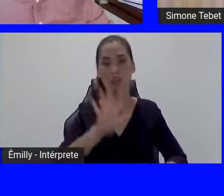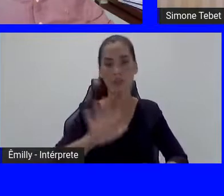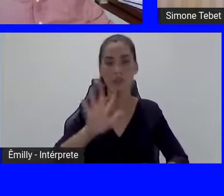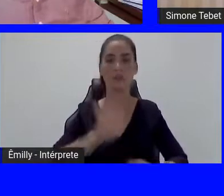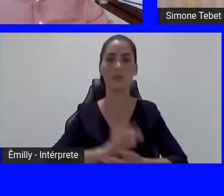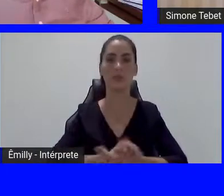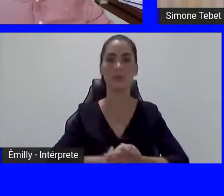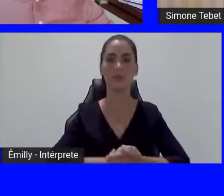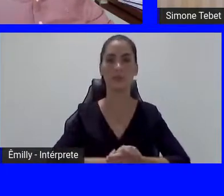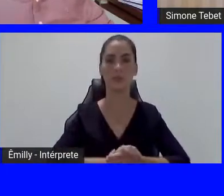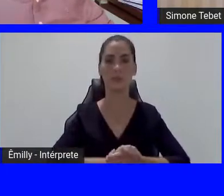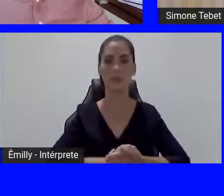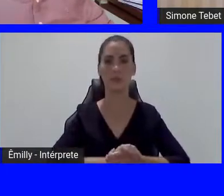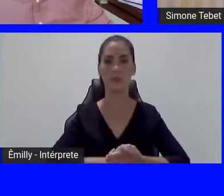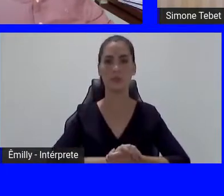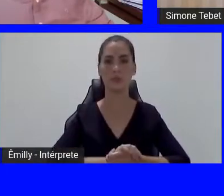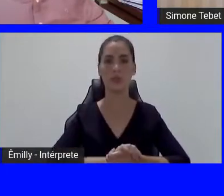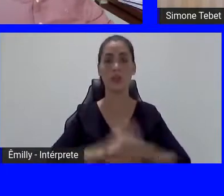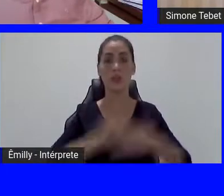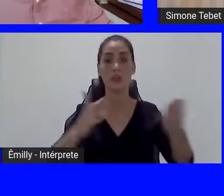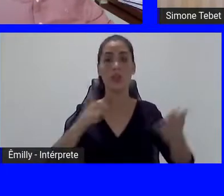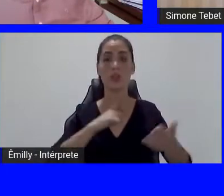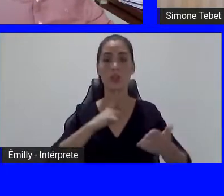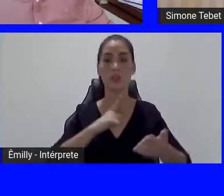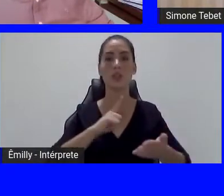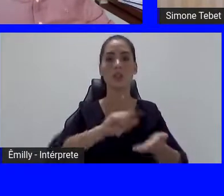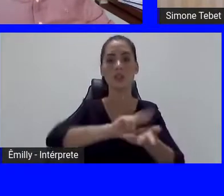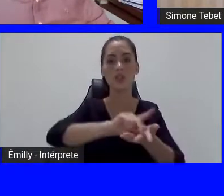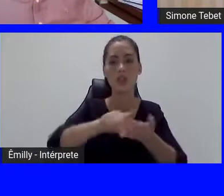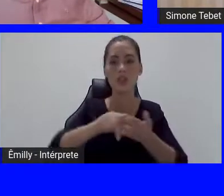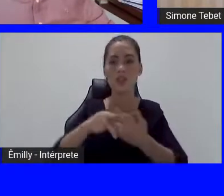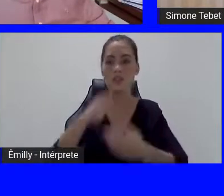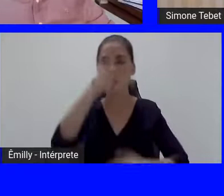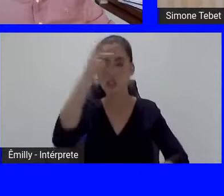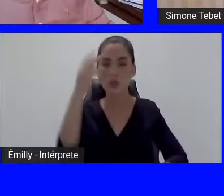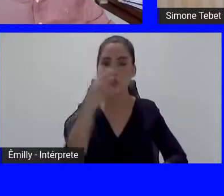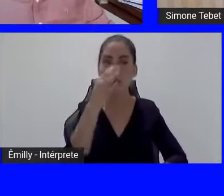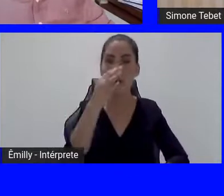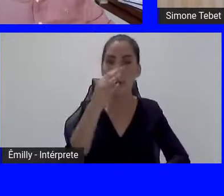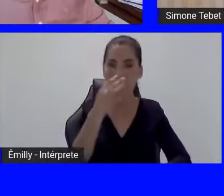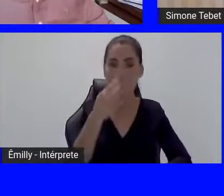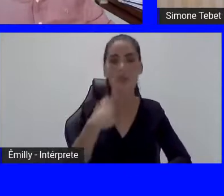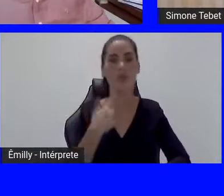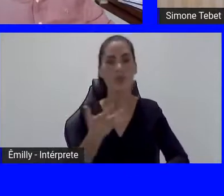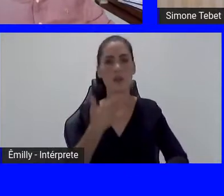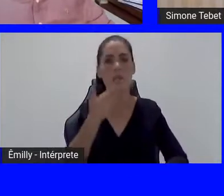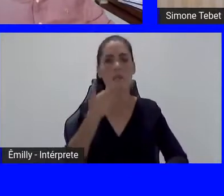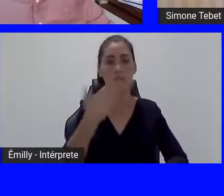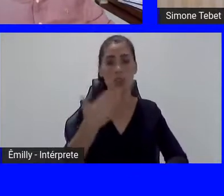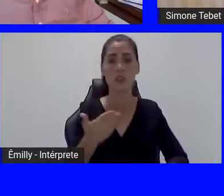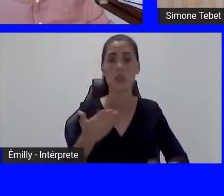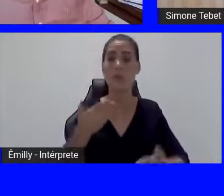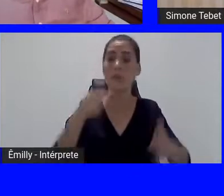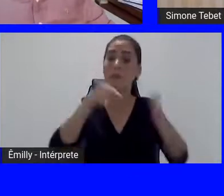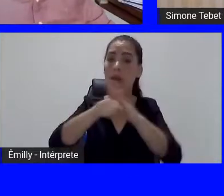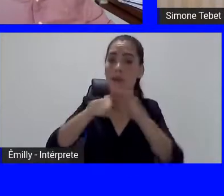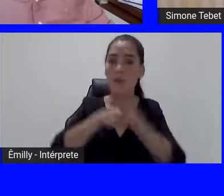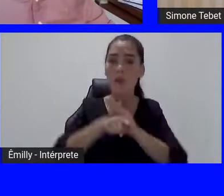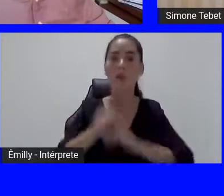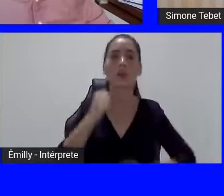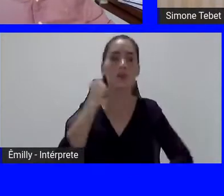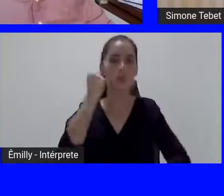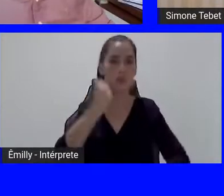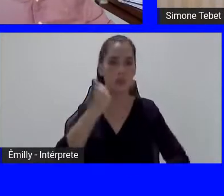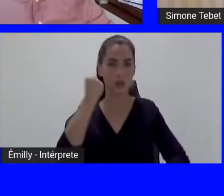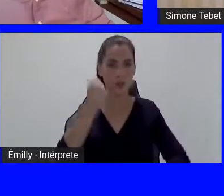Senadora, a gente tem aqui vários internautas participando. Eu gostaria, então, de convidar todos. Mandem perguntas para a senadora, nós faremos essas perguntas.